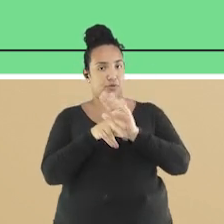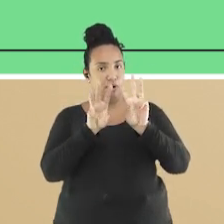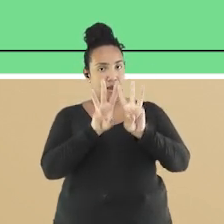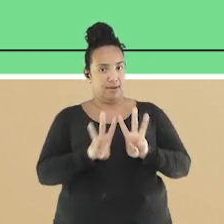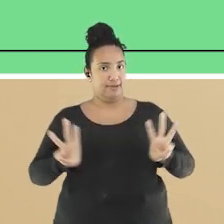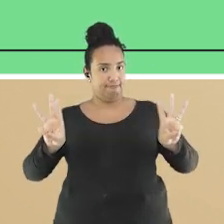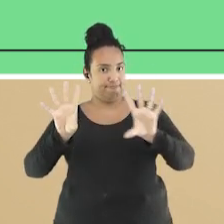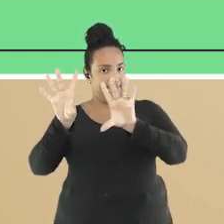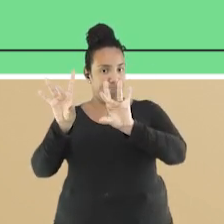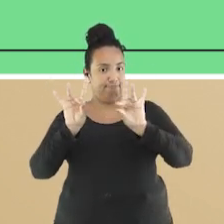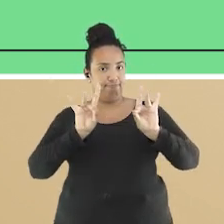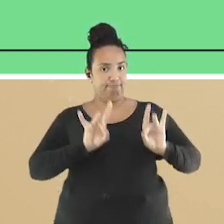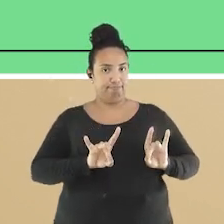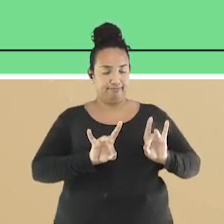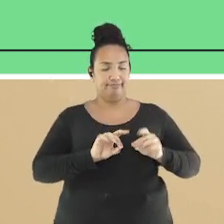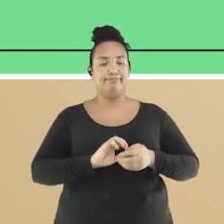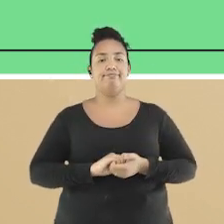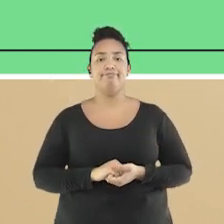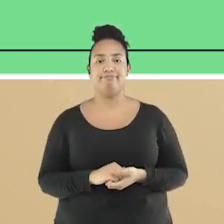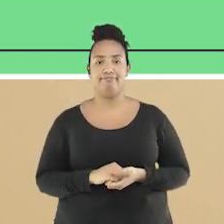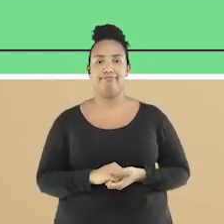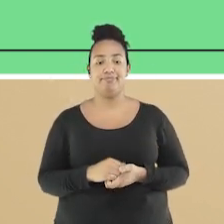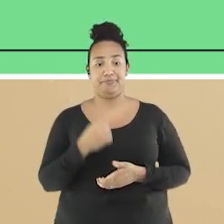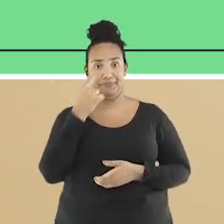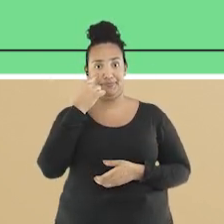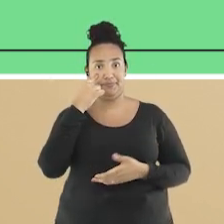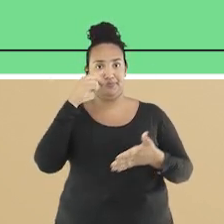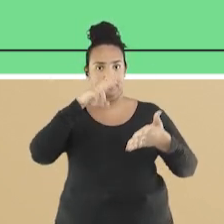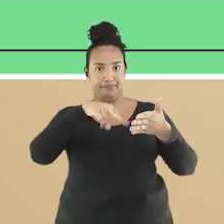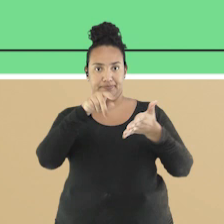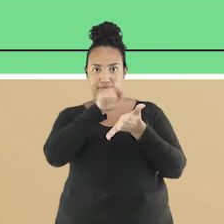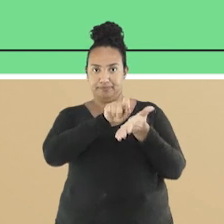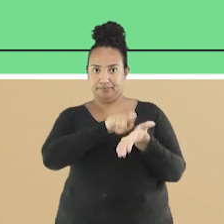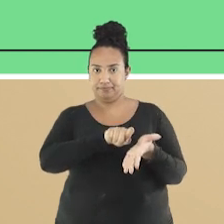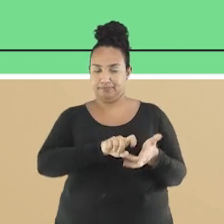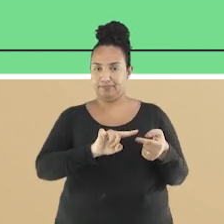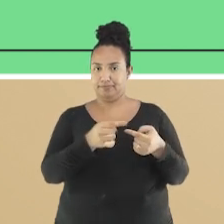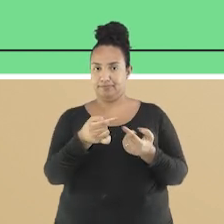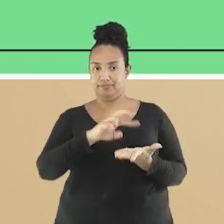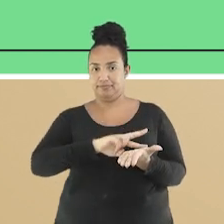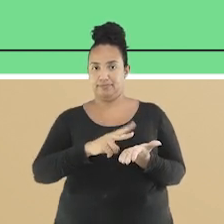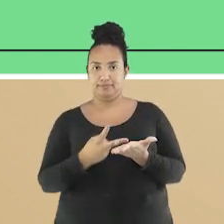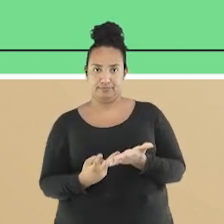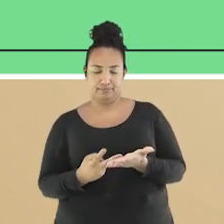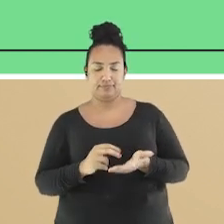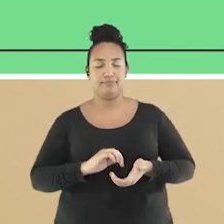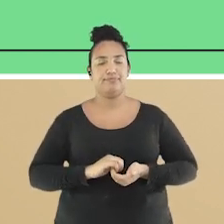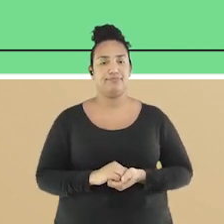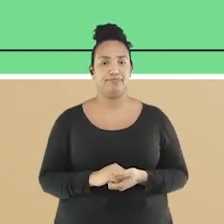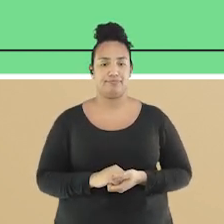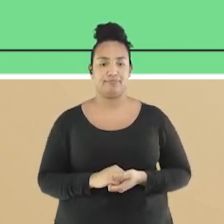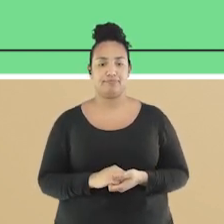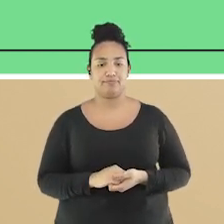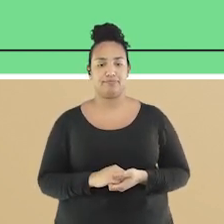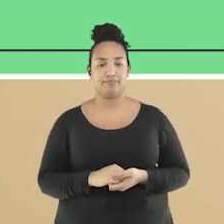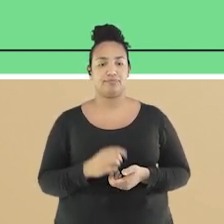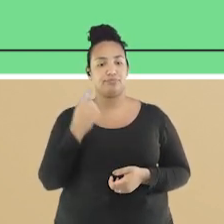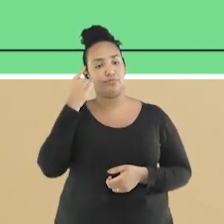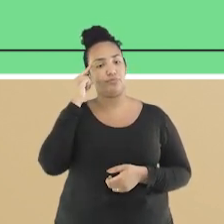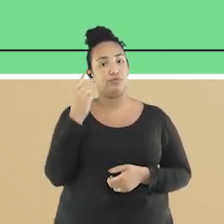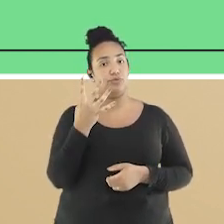matéria retirada do site history.com. Vamos lá. The 4th of July, o 4 de